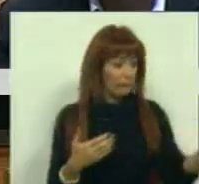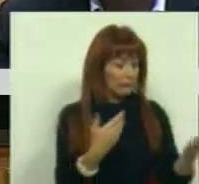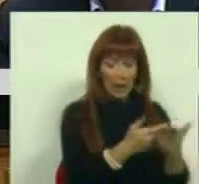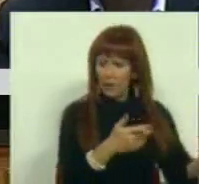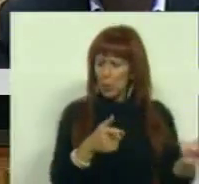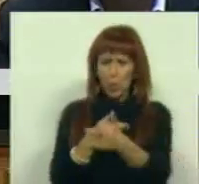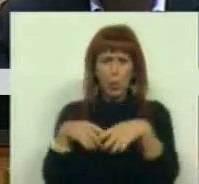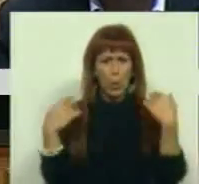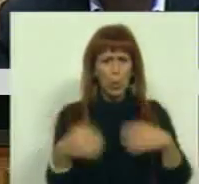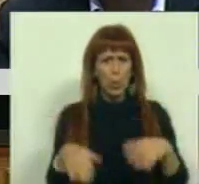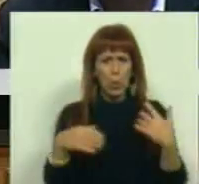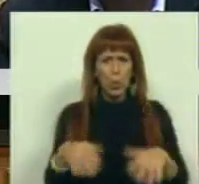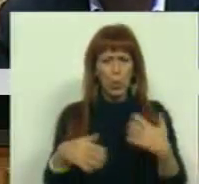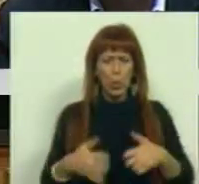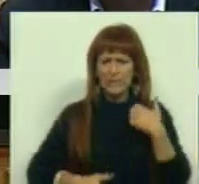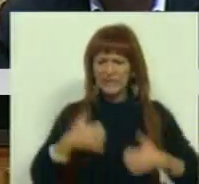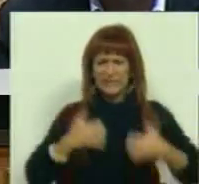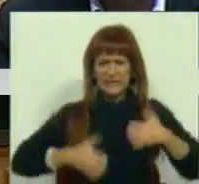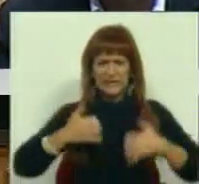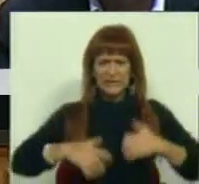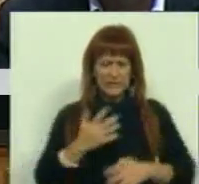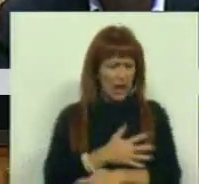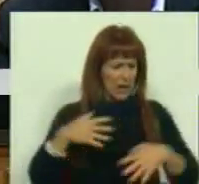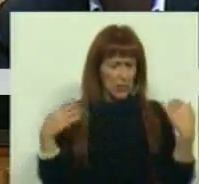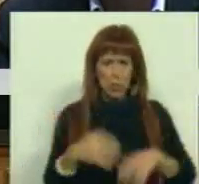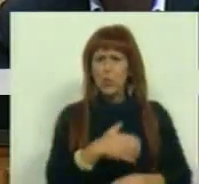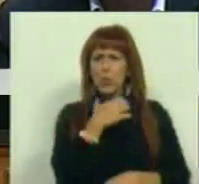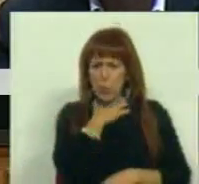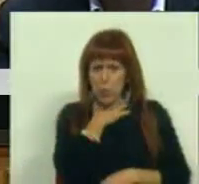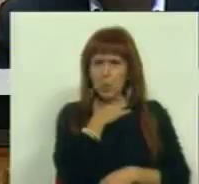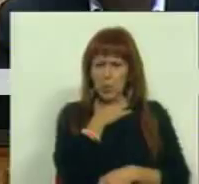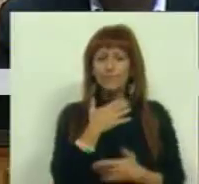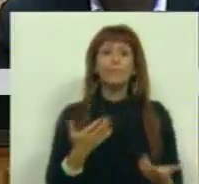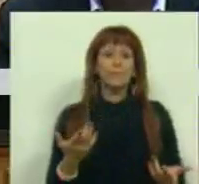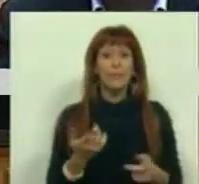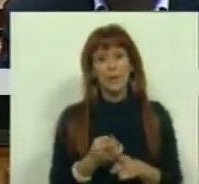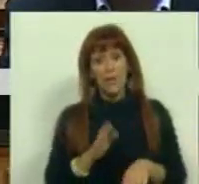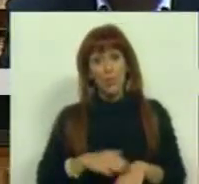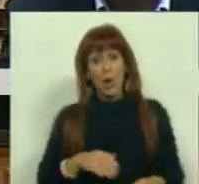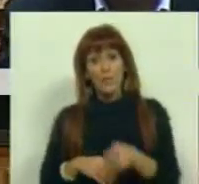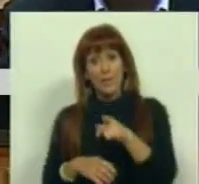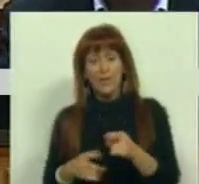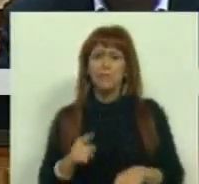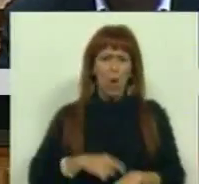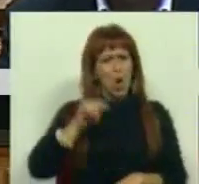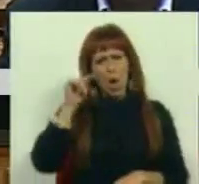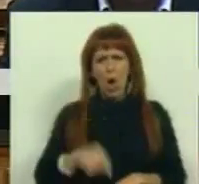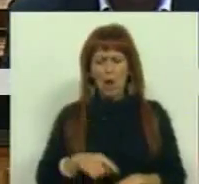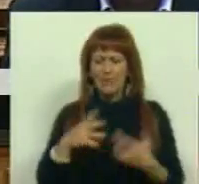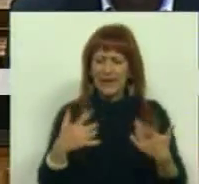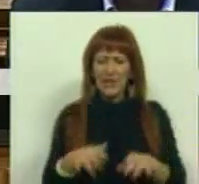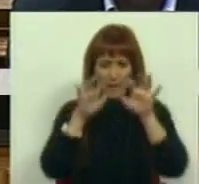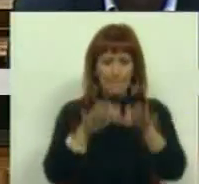numa grande aflição, num grande sufoco. E exatamente por isso está na hora